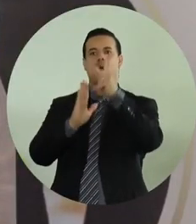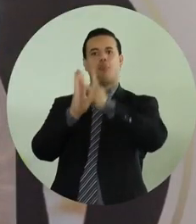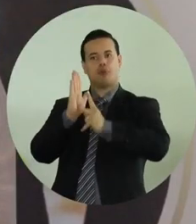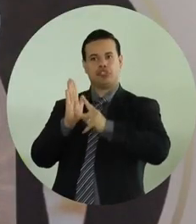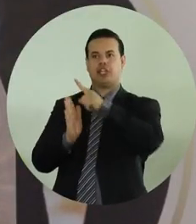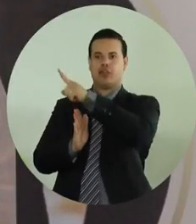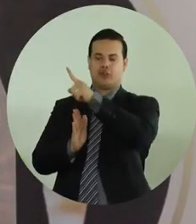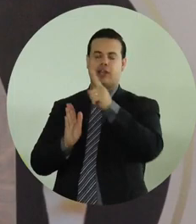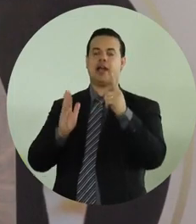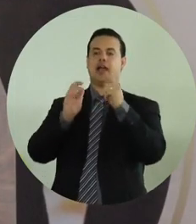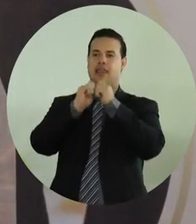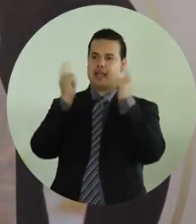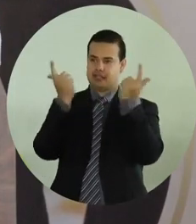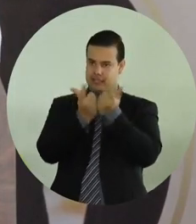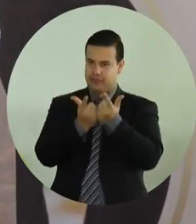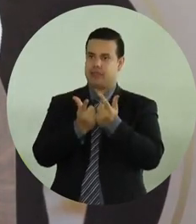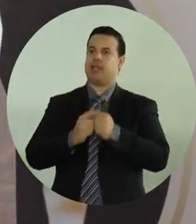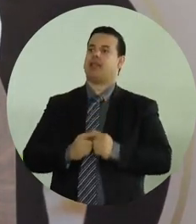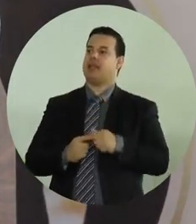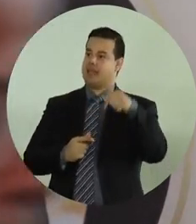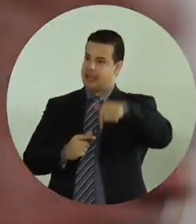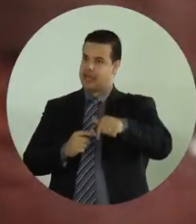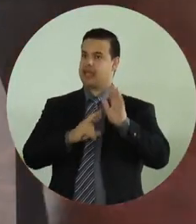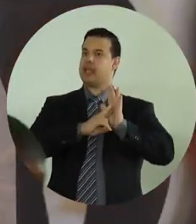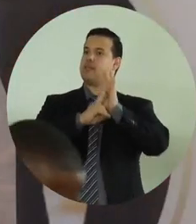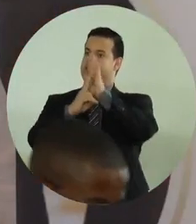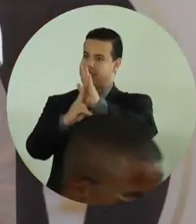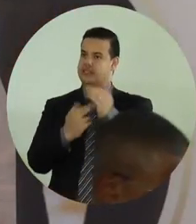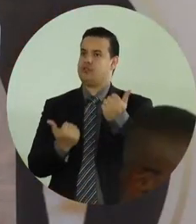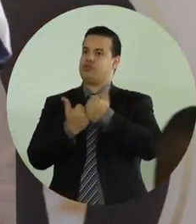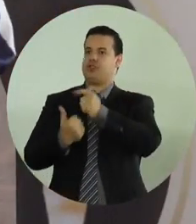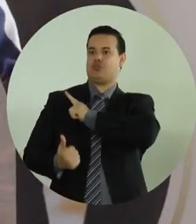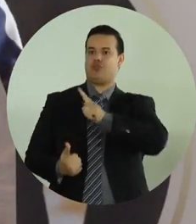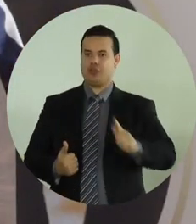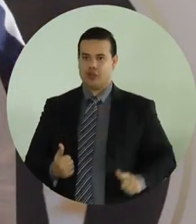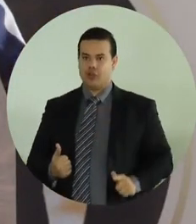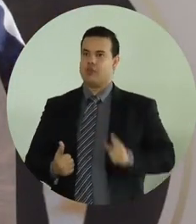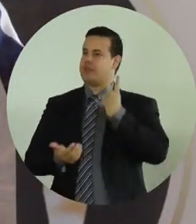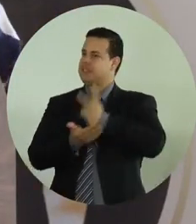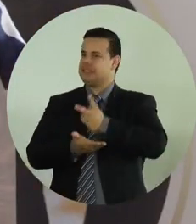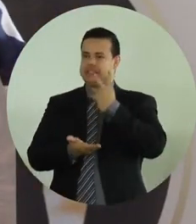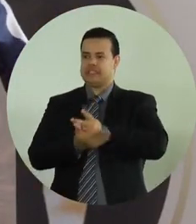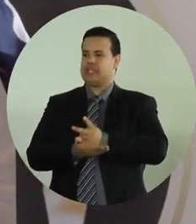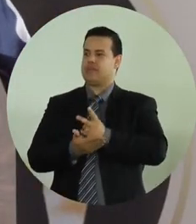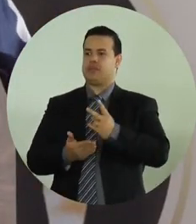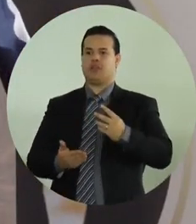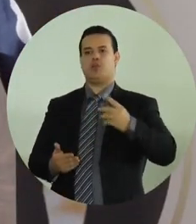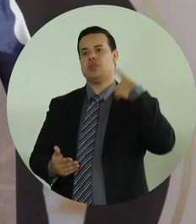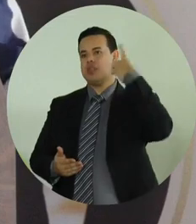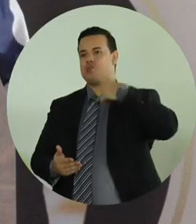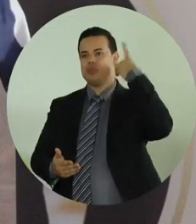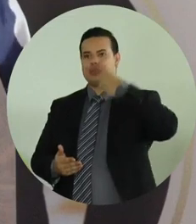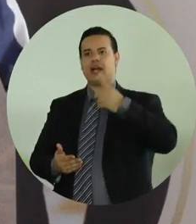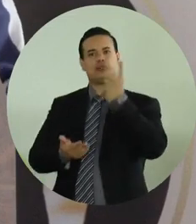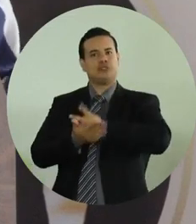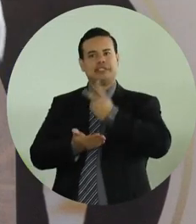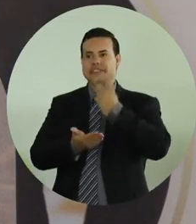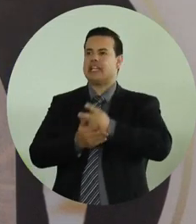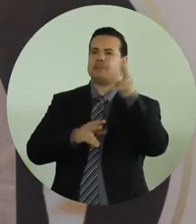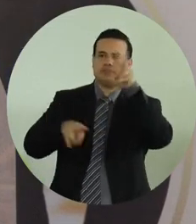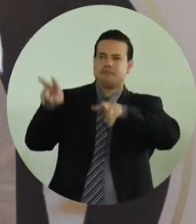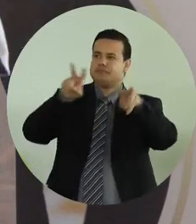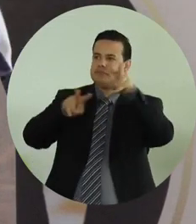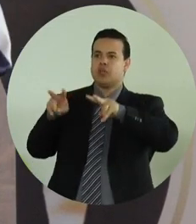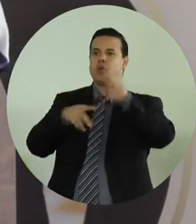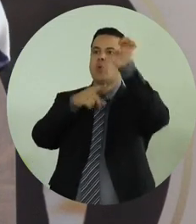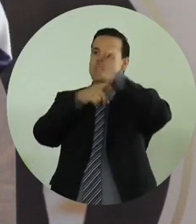agradecimento, ele está aqui representando o nosso vice-governador, mas ele é o nosso eterno deputado que nunca deixou de olhar no âmbito do Estado e no